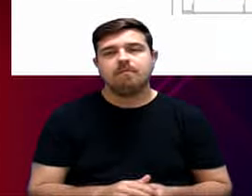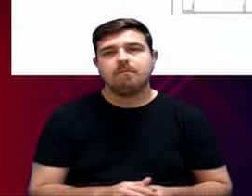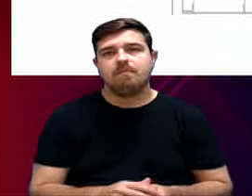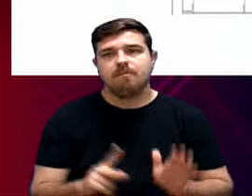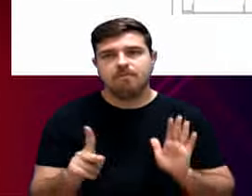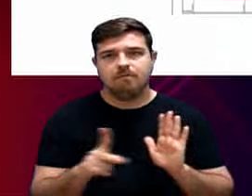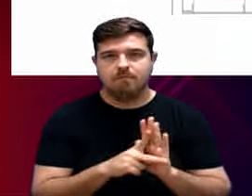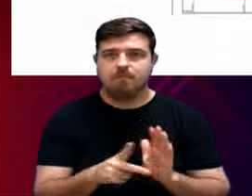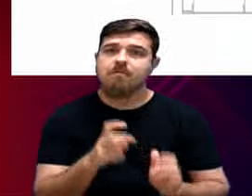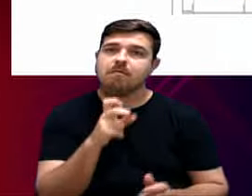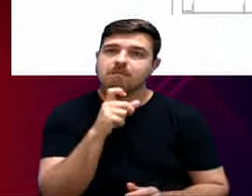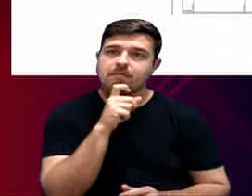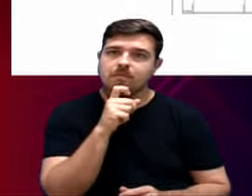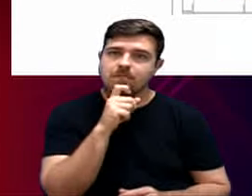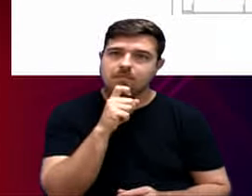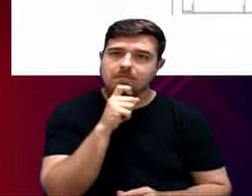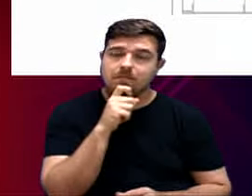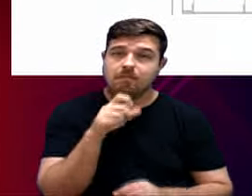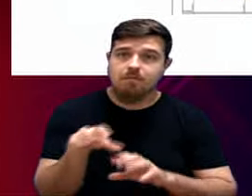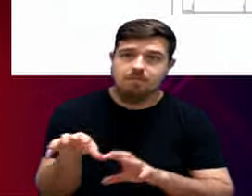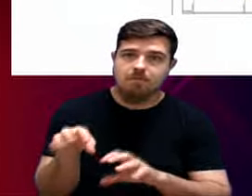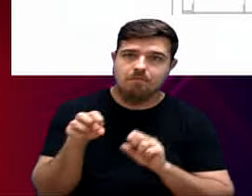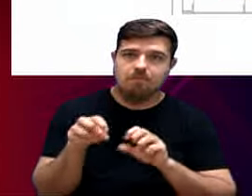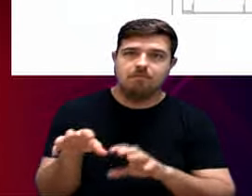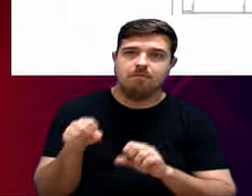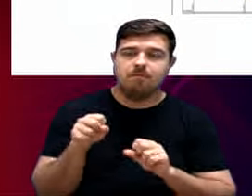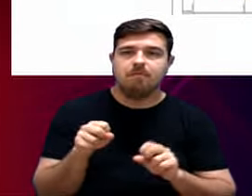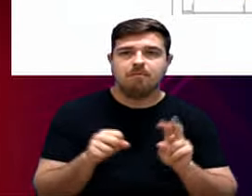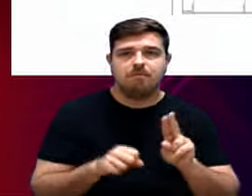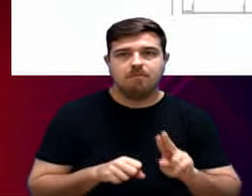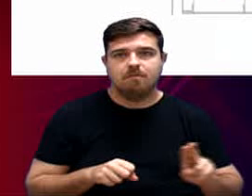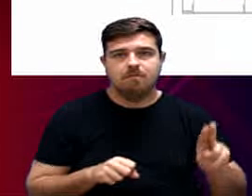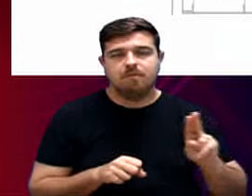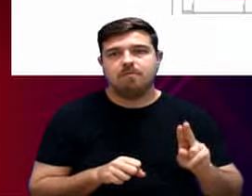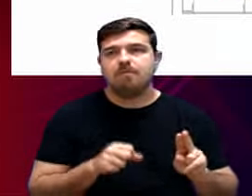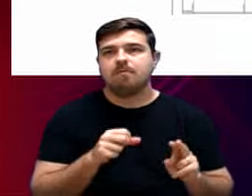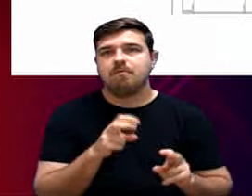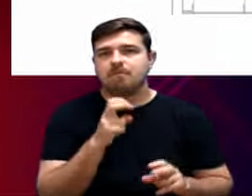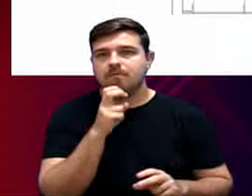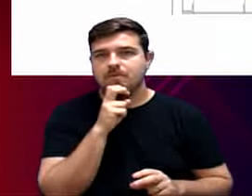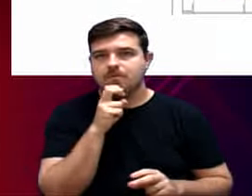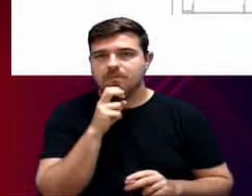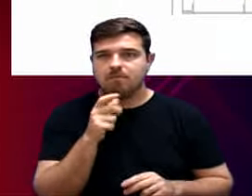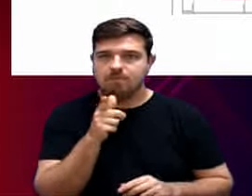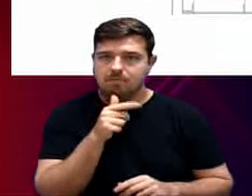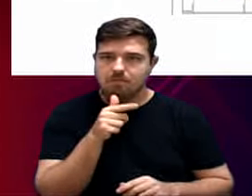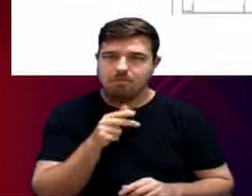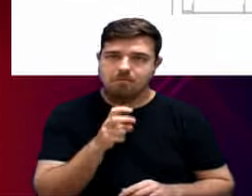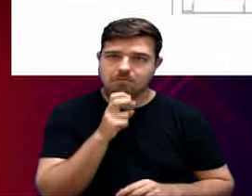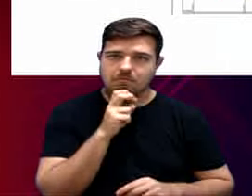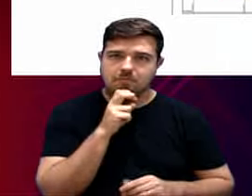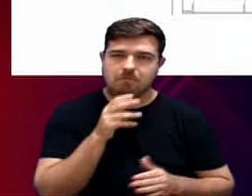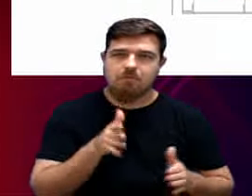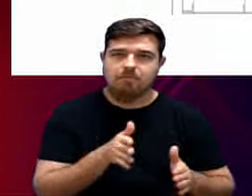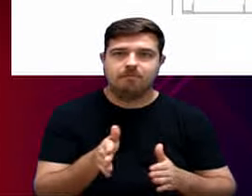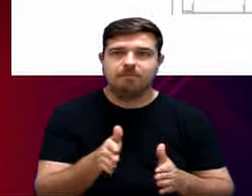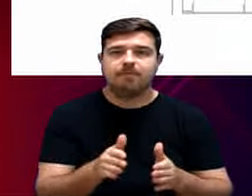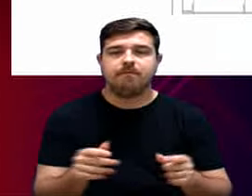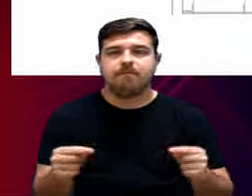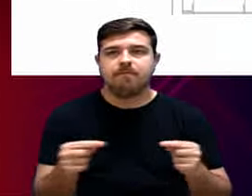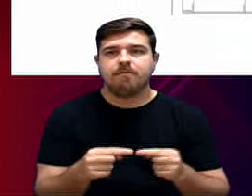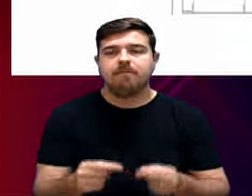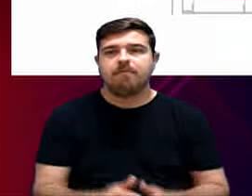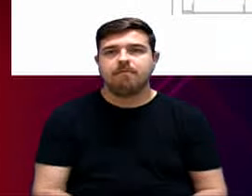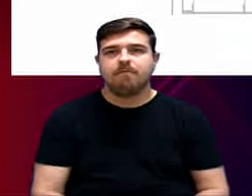para a captação do Vitória reja que faz como uso o Rio Sorocaba Então as outras